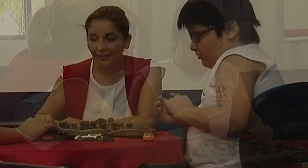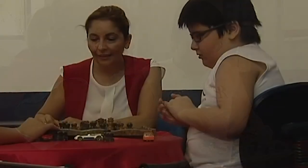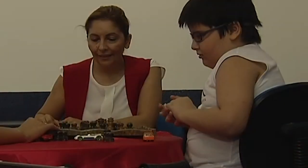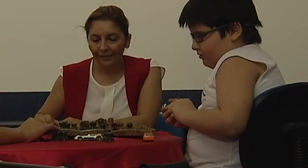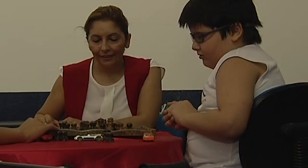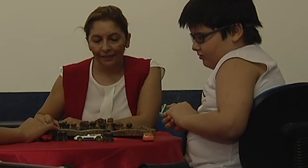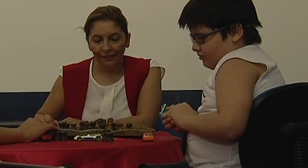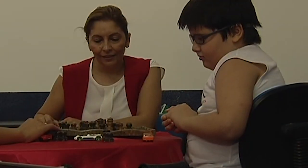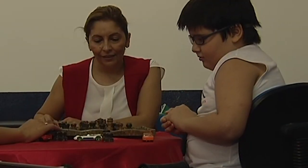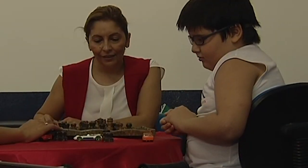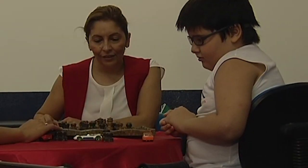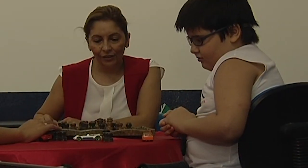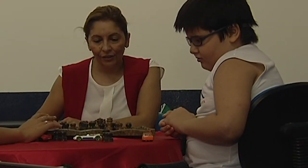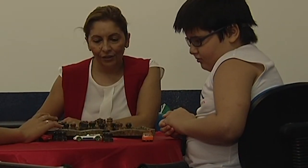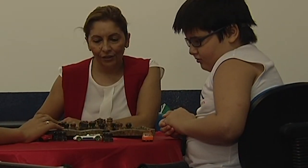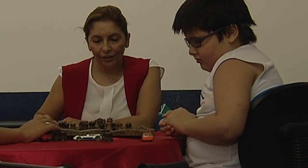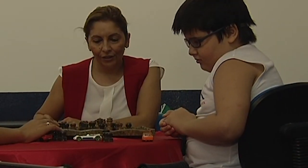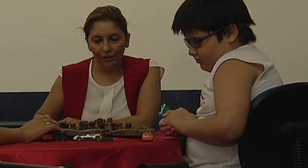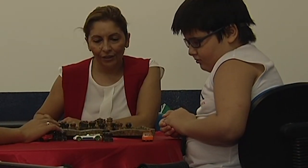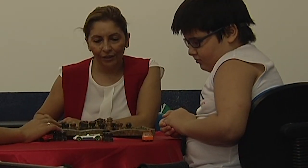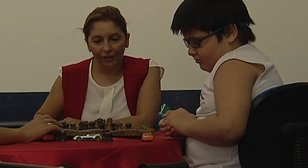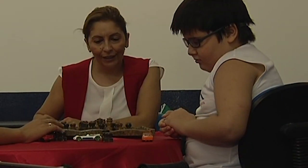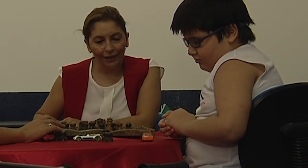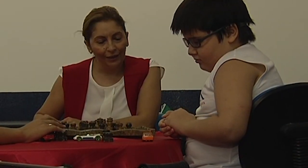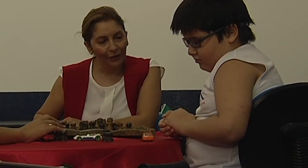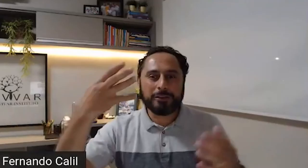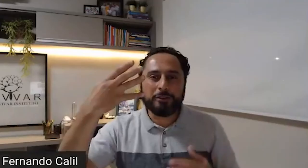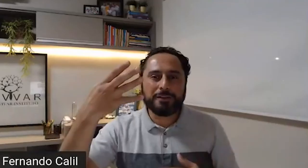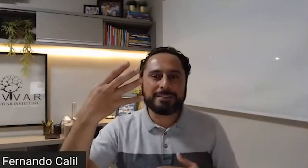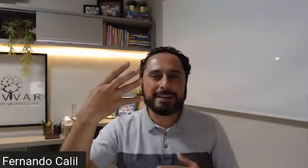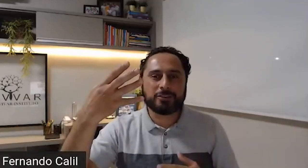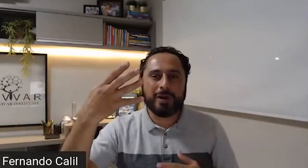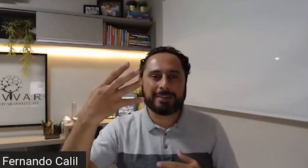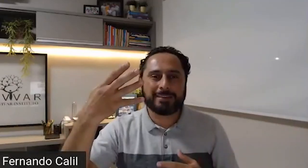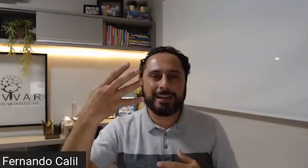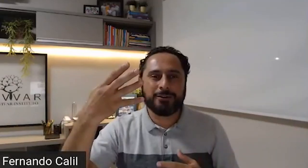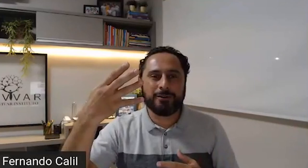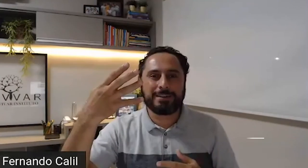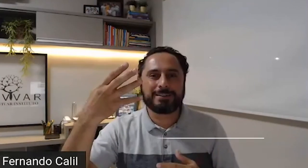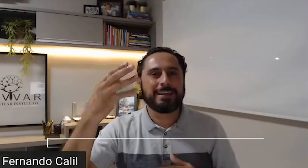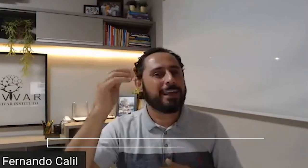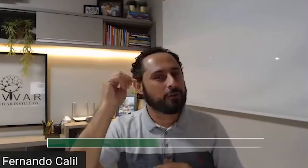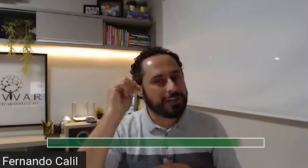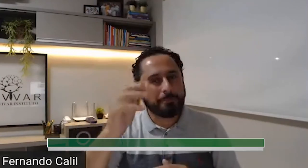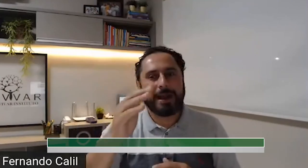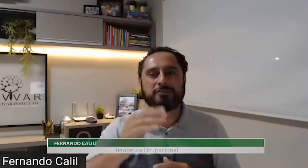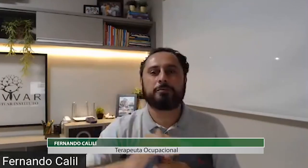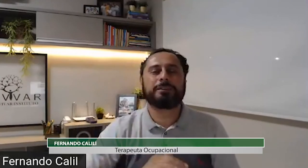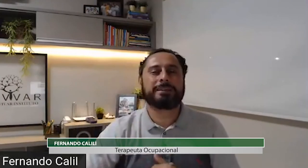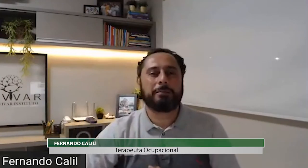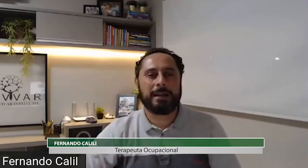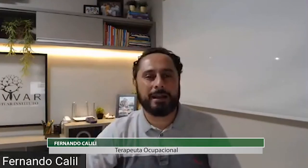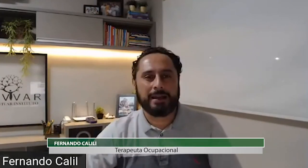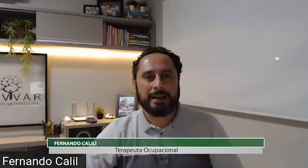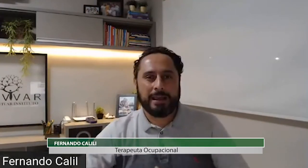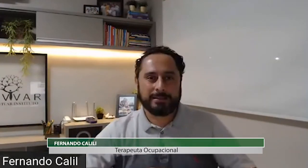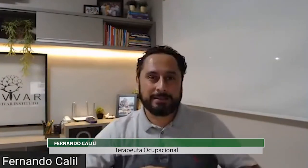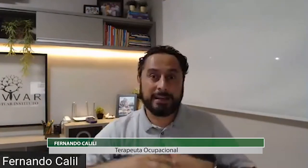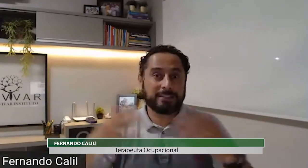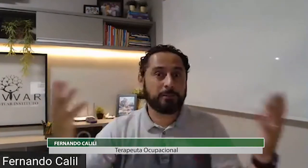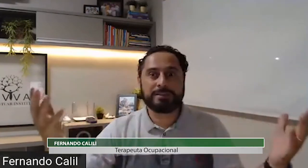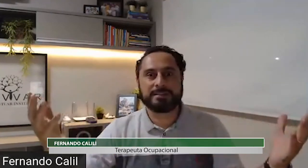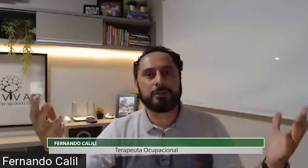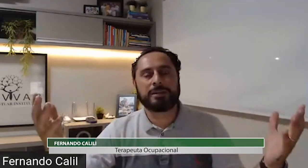Só assim ela vai aprender a expressar empatia. Enquanto eu não fizer as quatro anteriores, eu jamais vou poder trabalhar